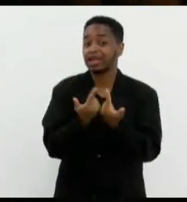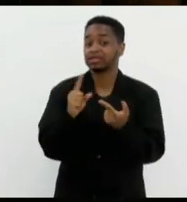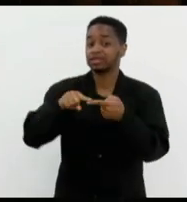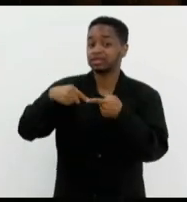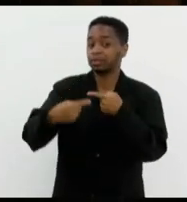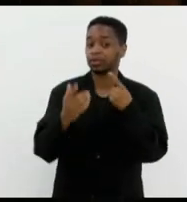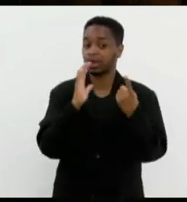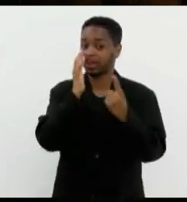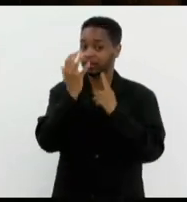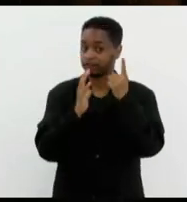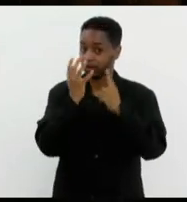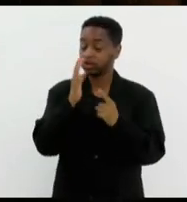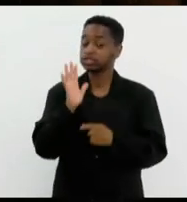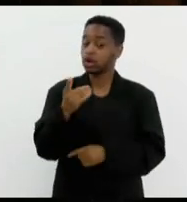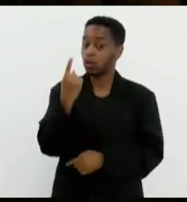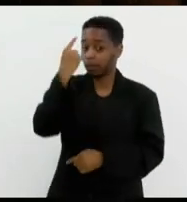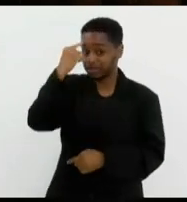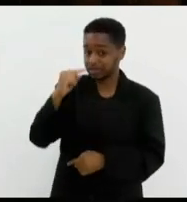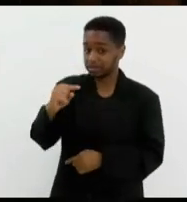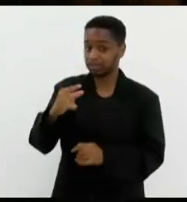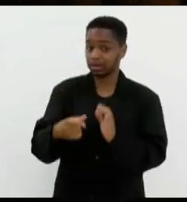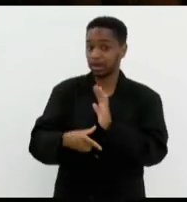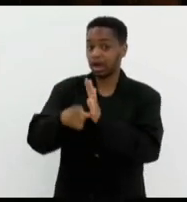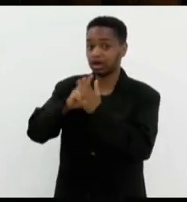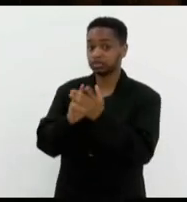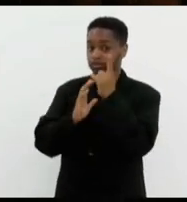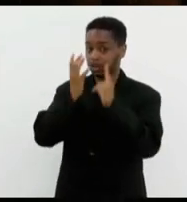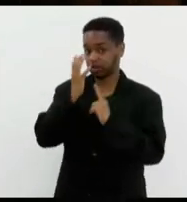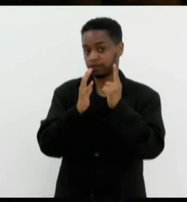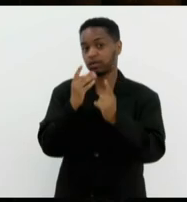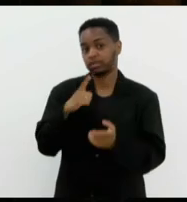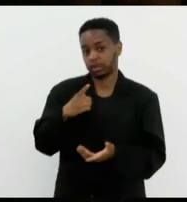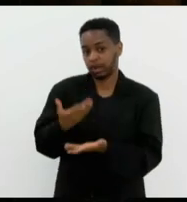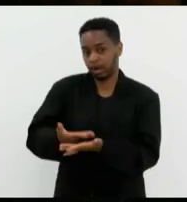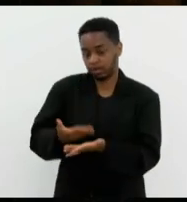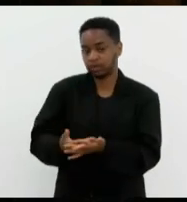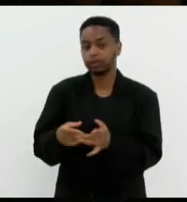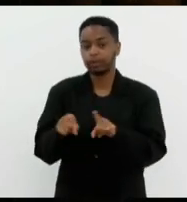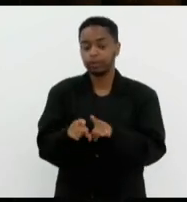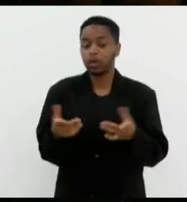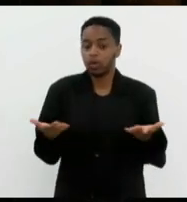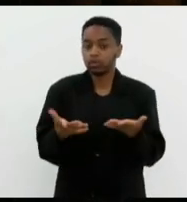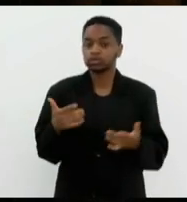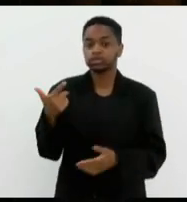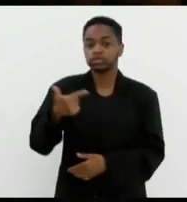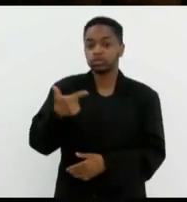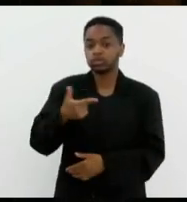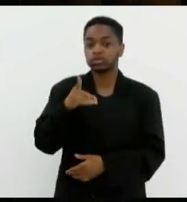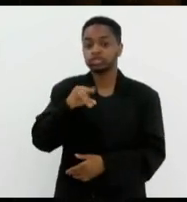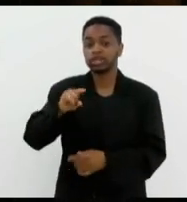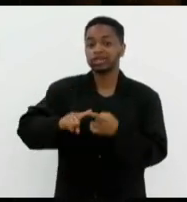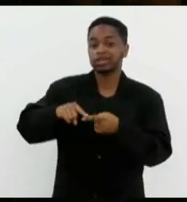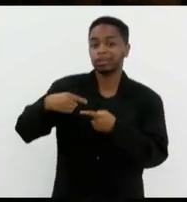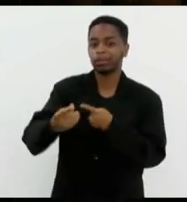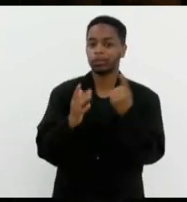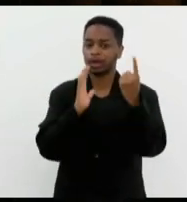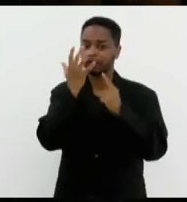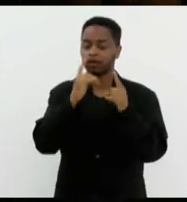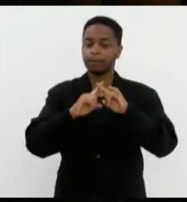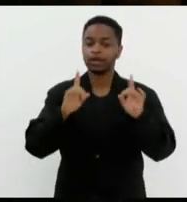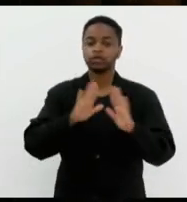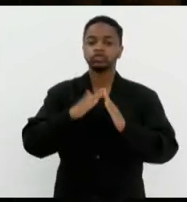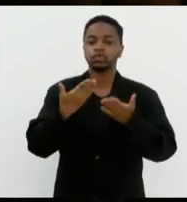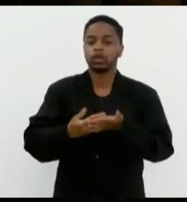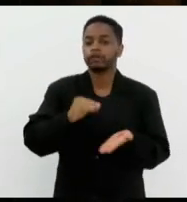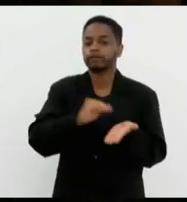pós-Carnaval, já teve uma semana de aula antes do Carnaval, e hoje já é o segundo dia pós-Carnaval e as